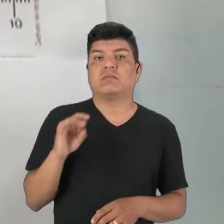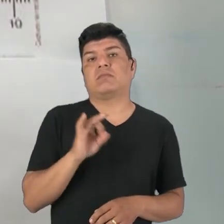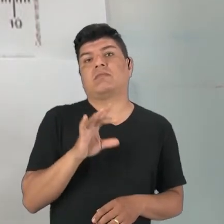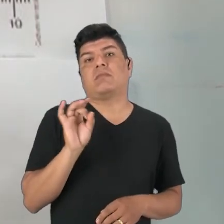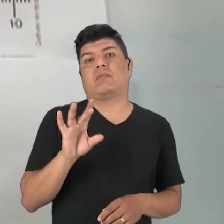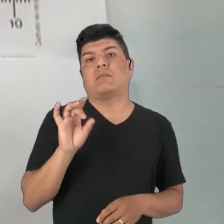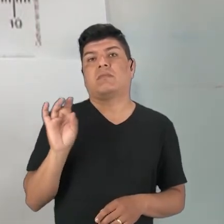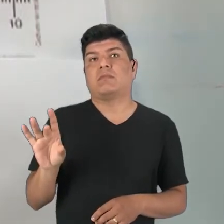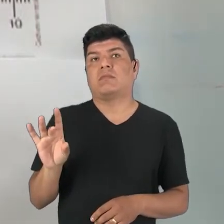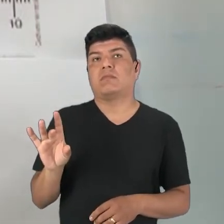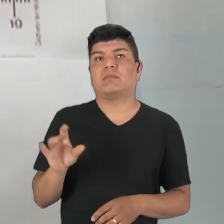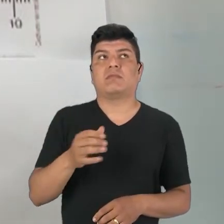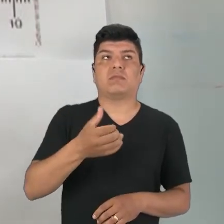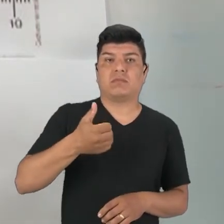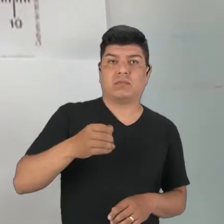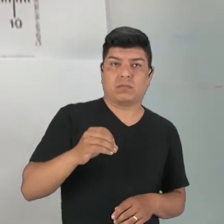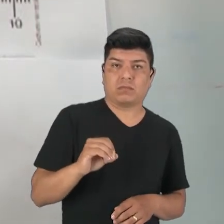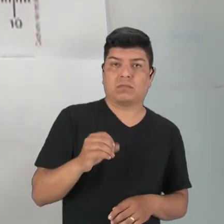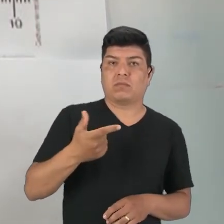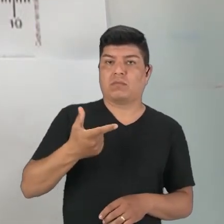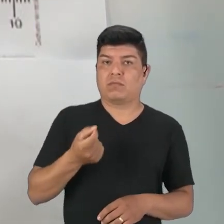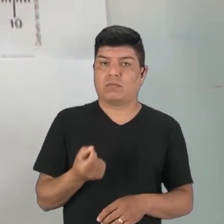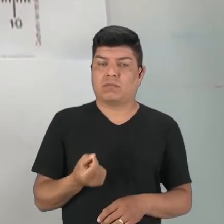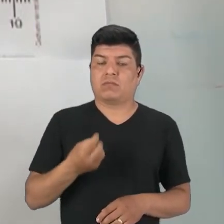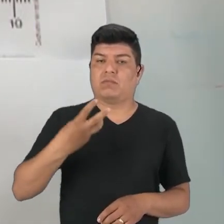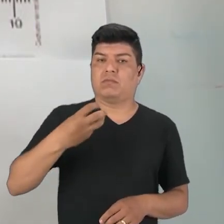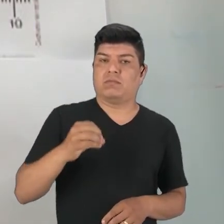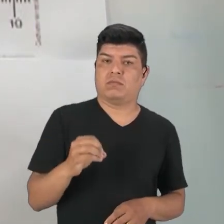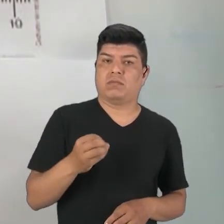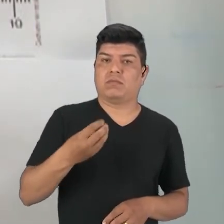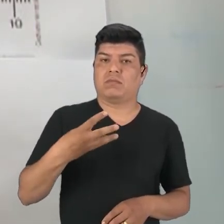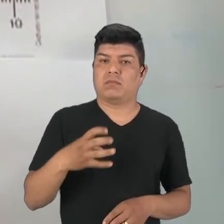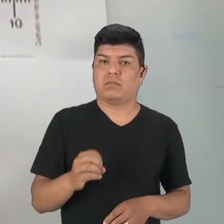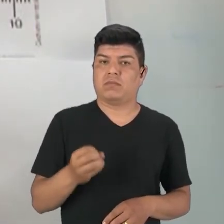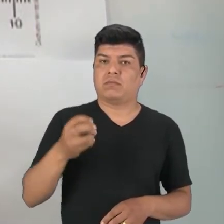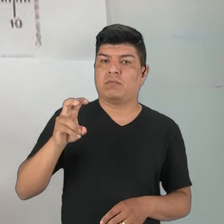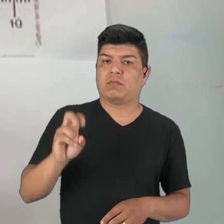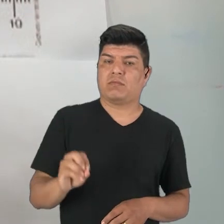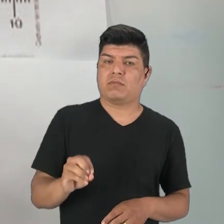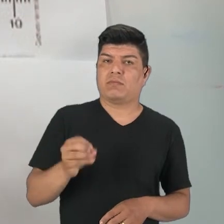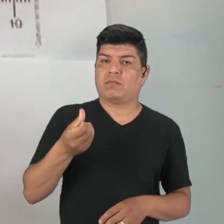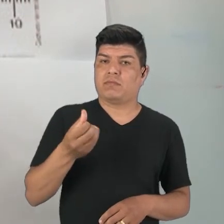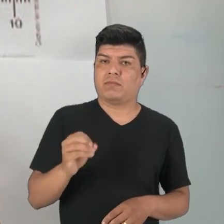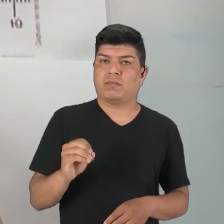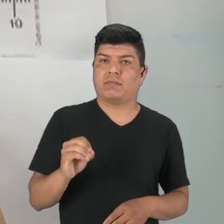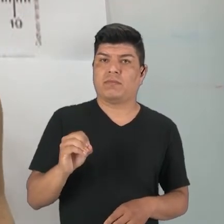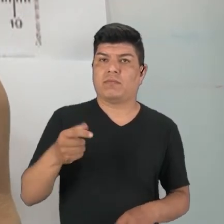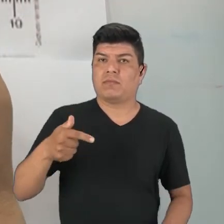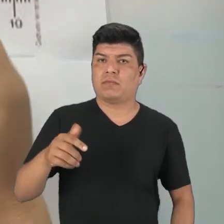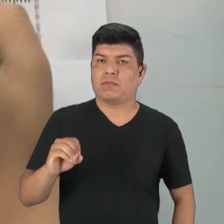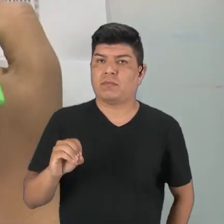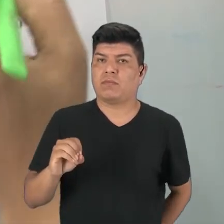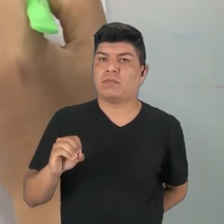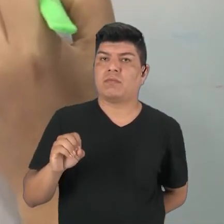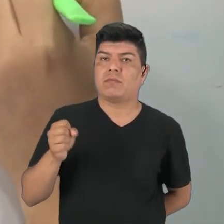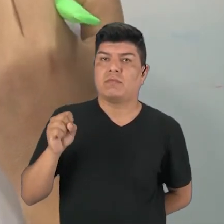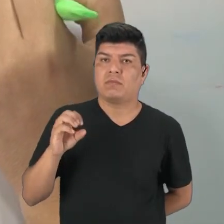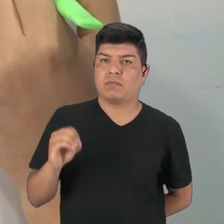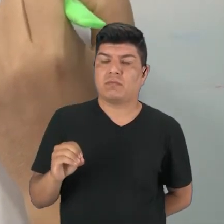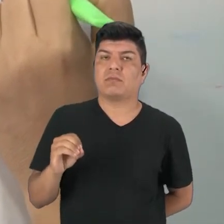desse aqui. Então, eu conto aqui, ó. 10, 20, 30, 40, 50, 60, 70, 80.